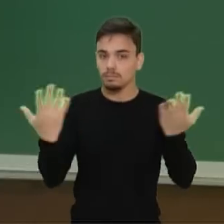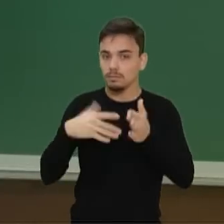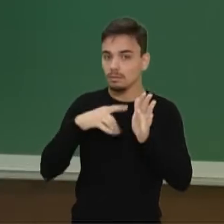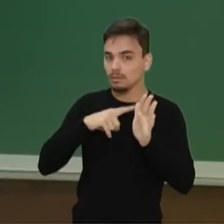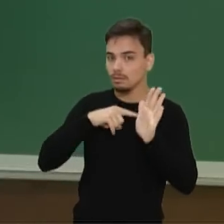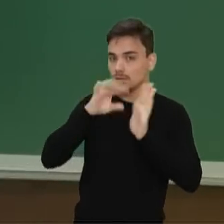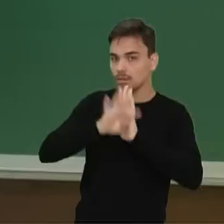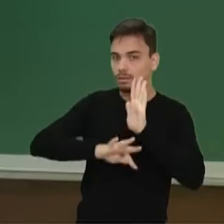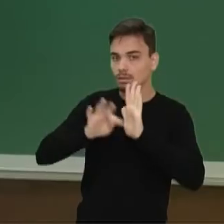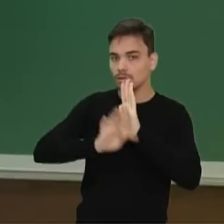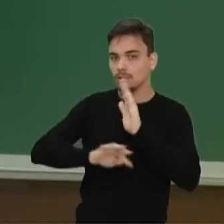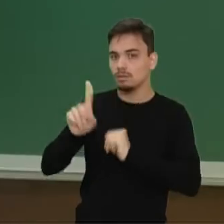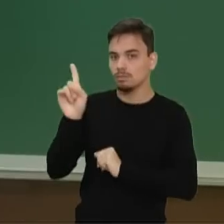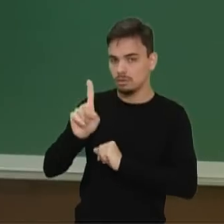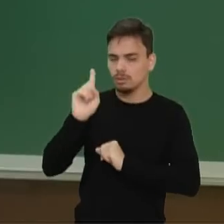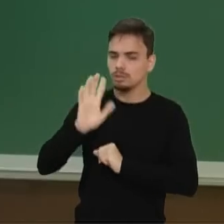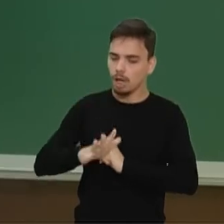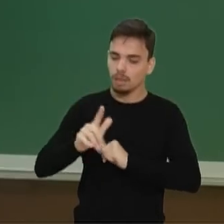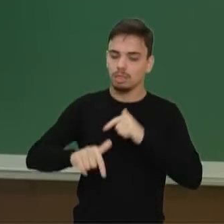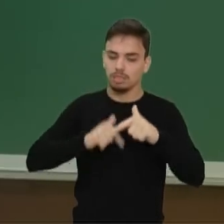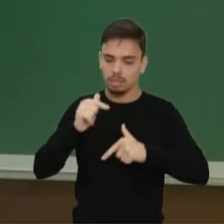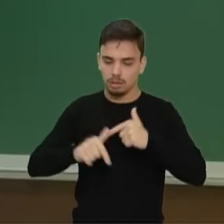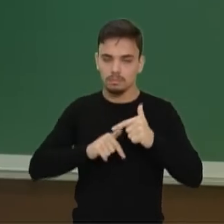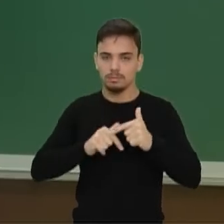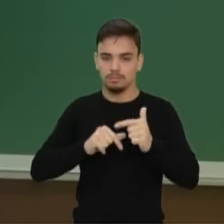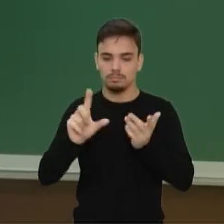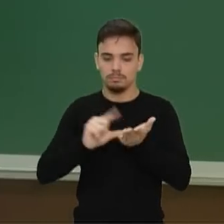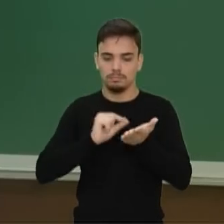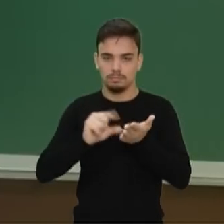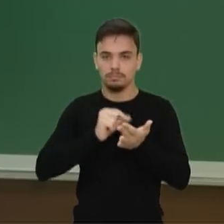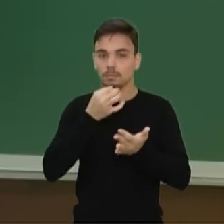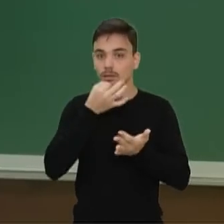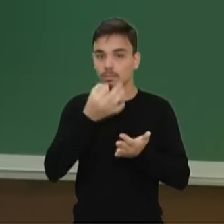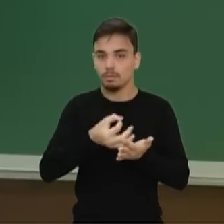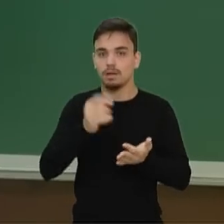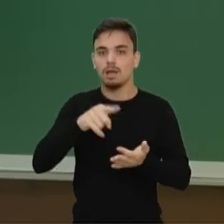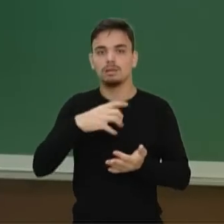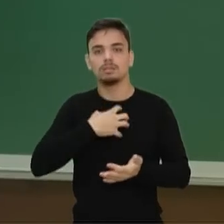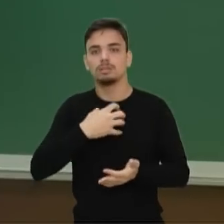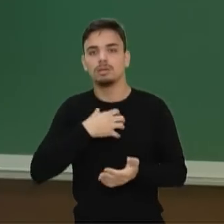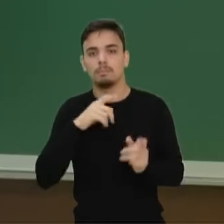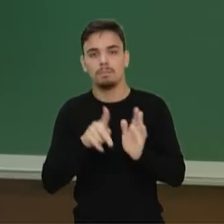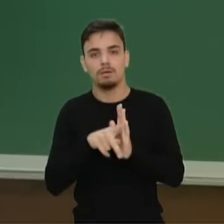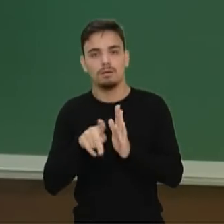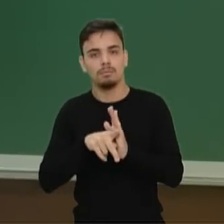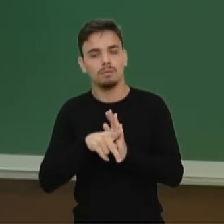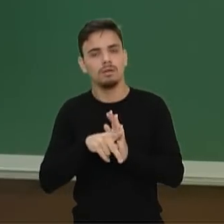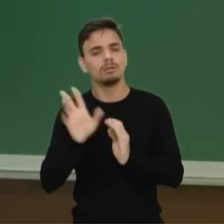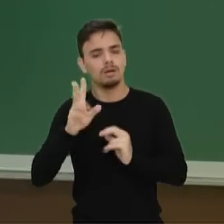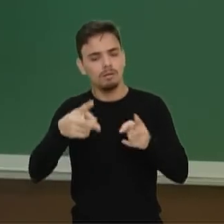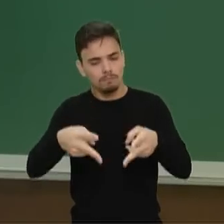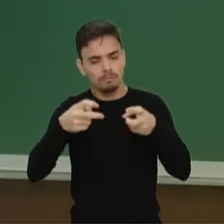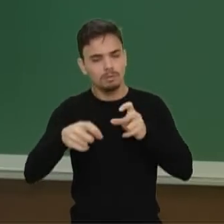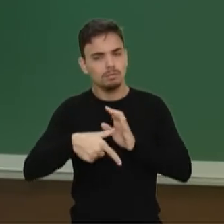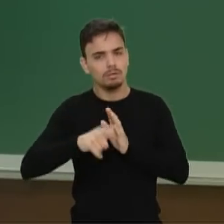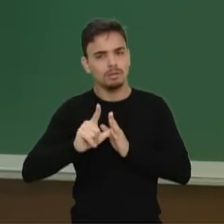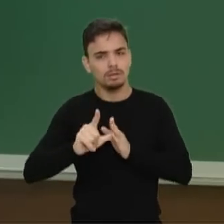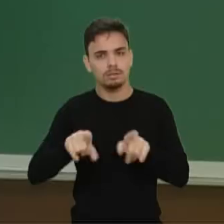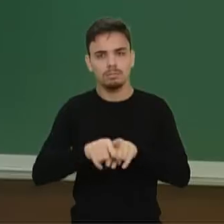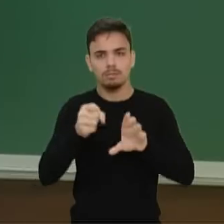textozinho aqui, já que nós estamos trabalhando o artigo de opinião, né? Uma tipologia que nós já verificamos